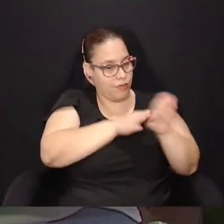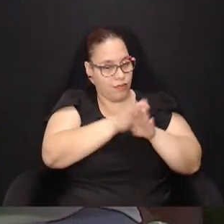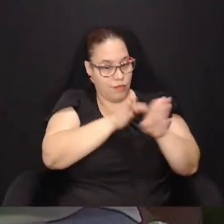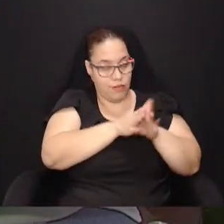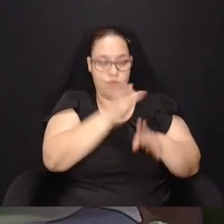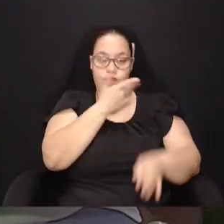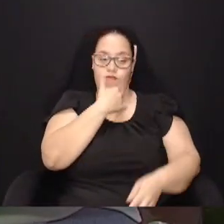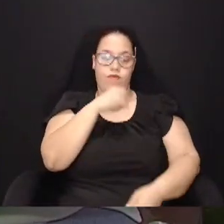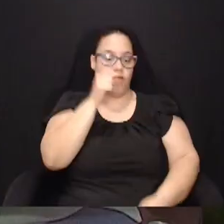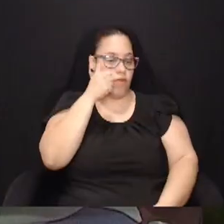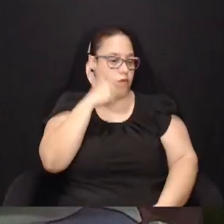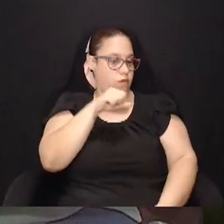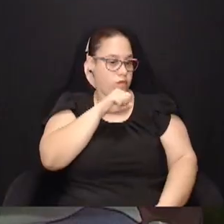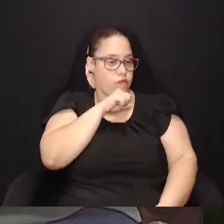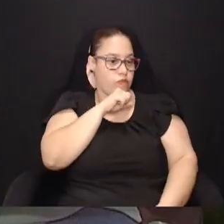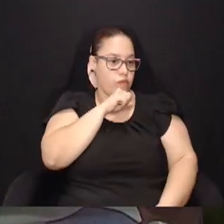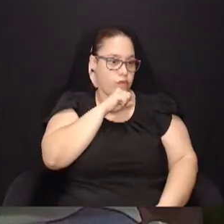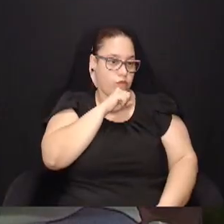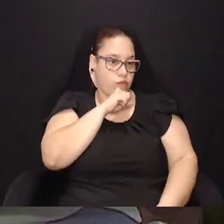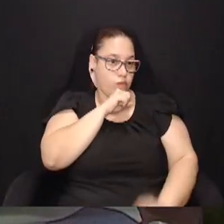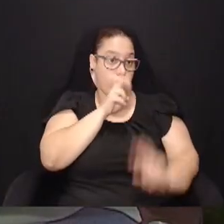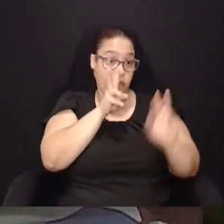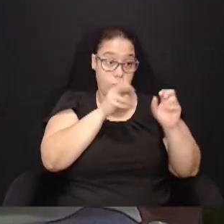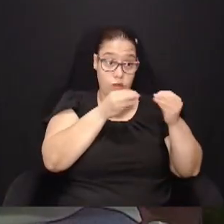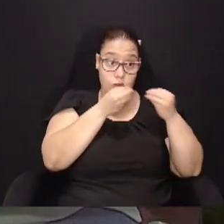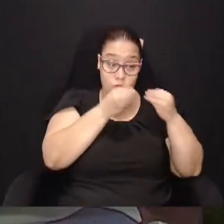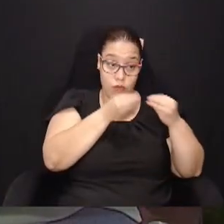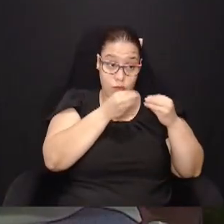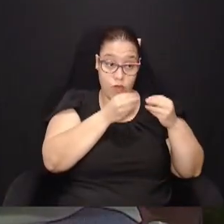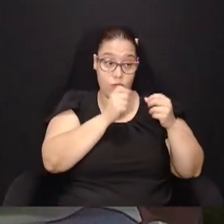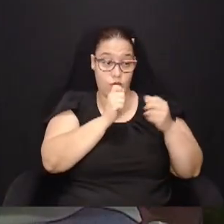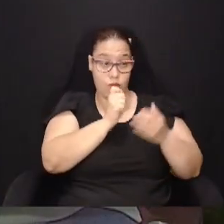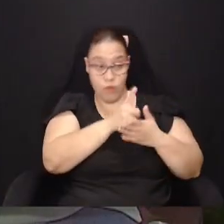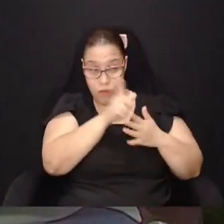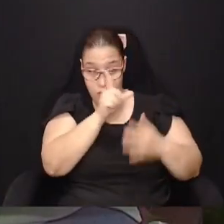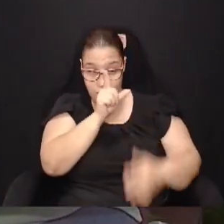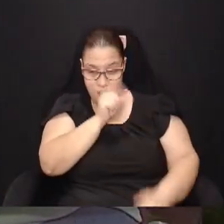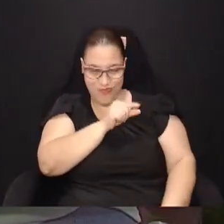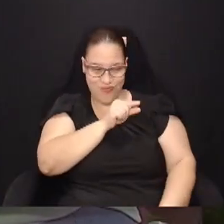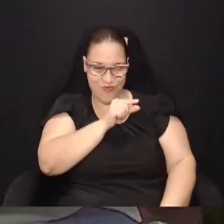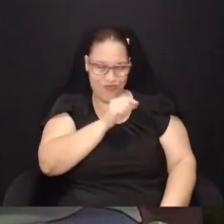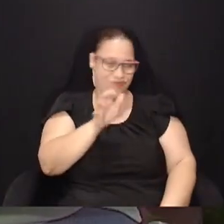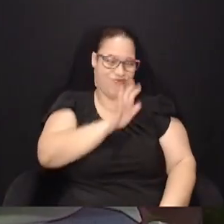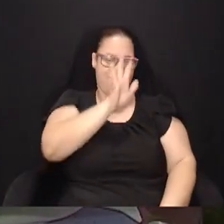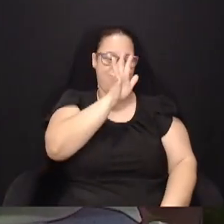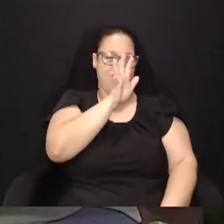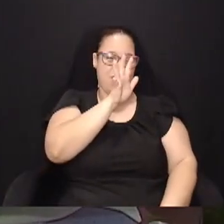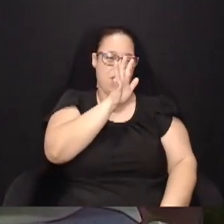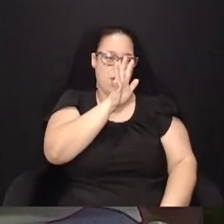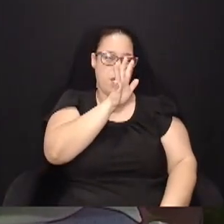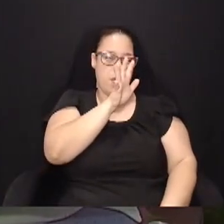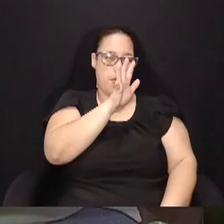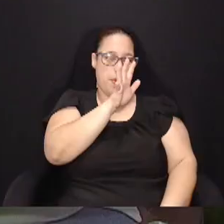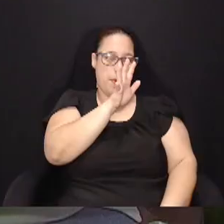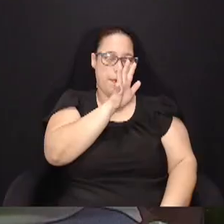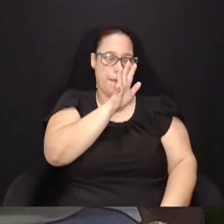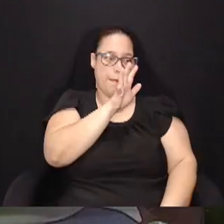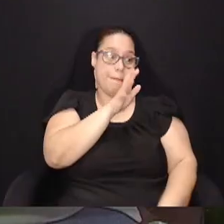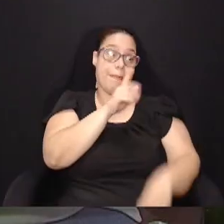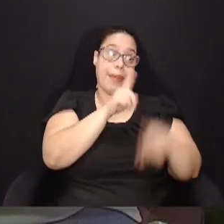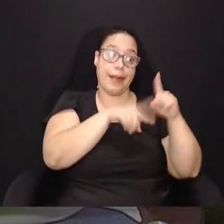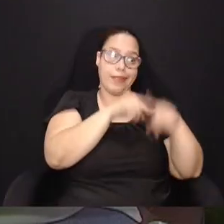casa sobre como gastar menos, né, não gastar muito, né, não pesar no bolso a compra do material escolar desse